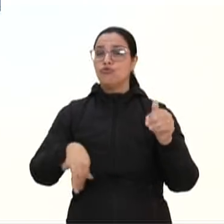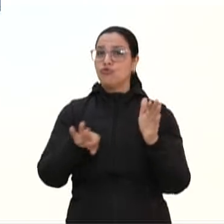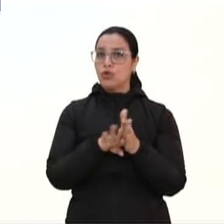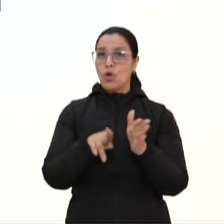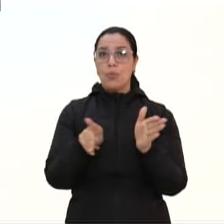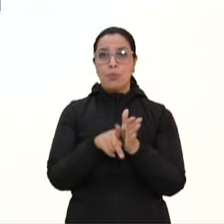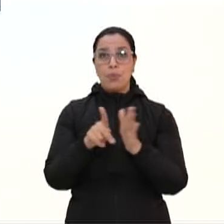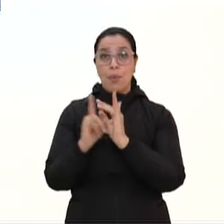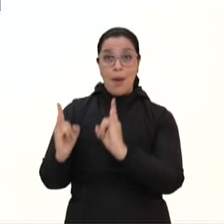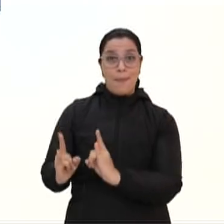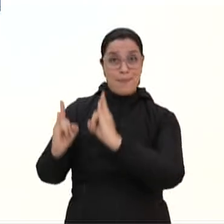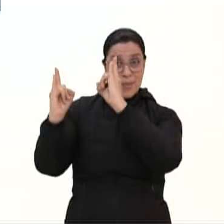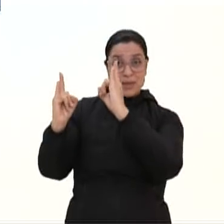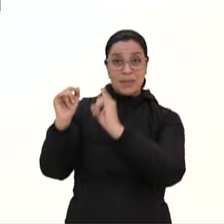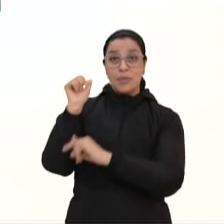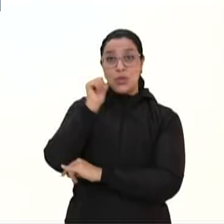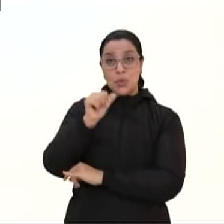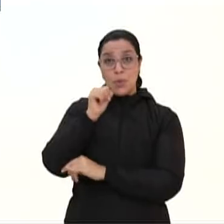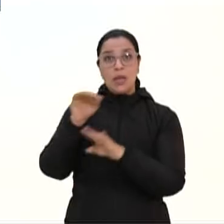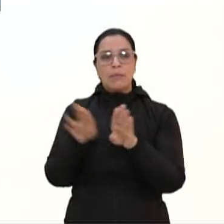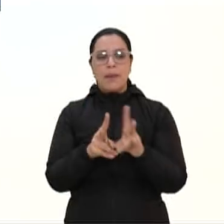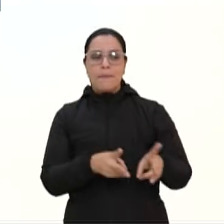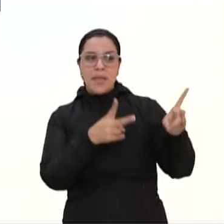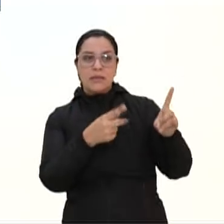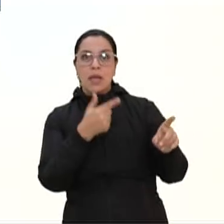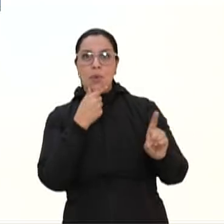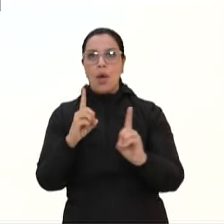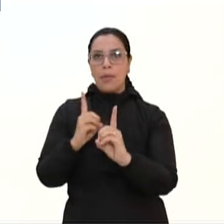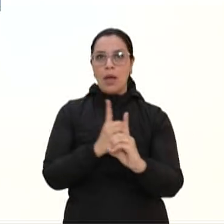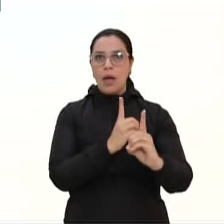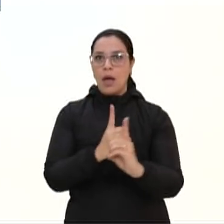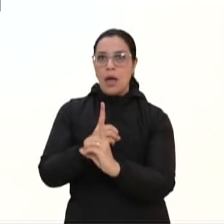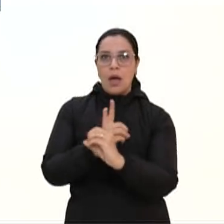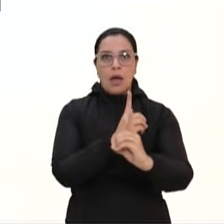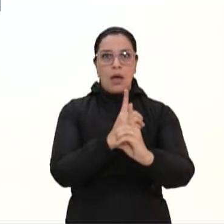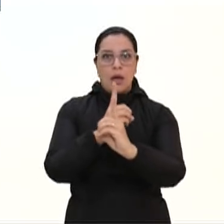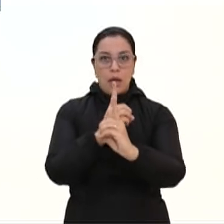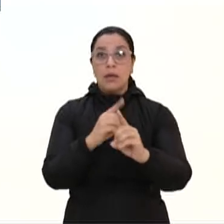alternativa que se refere ao clímax da narrativa.